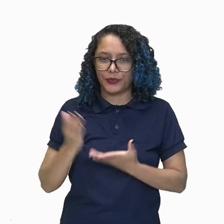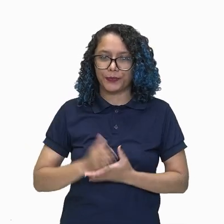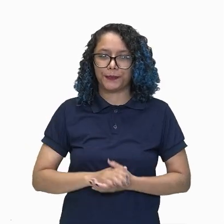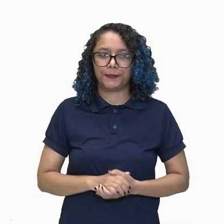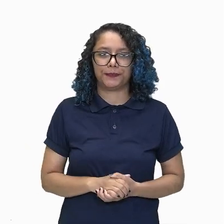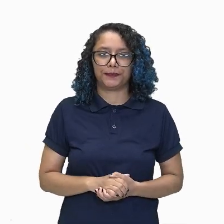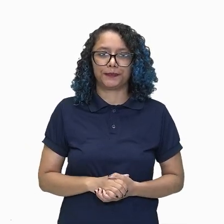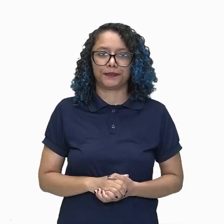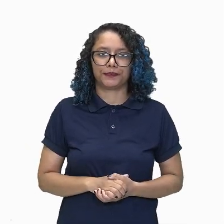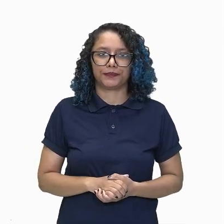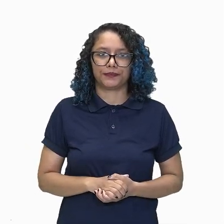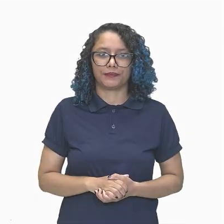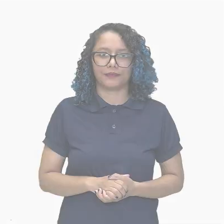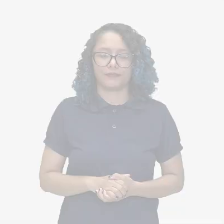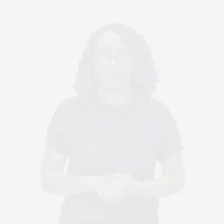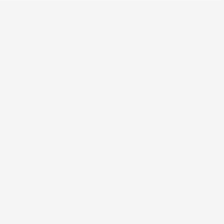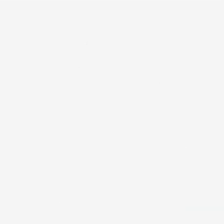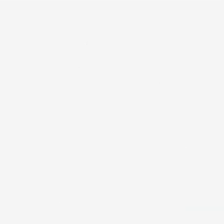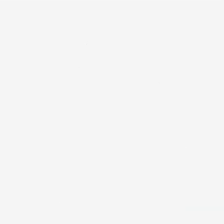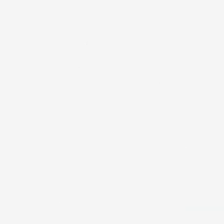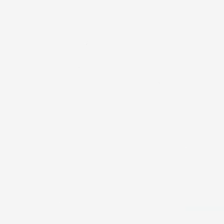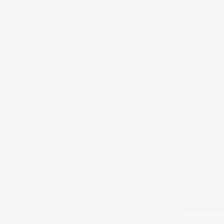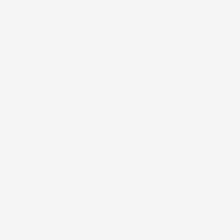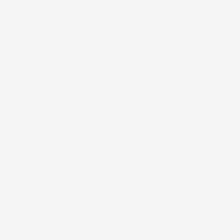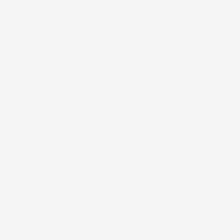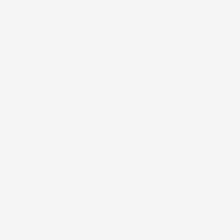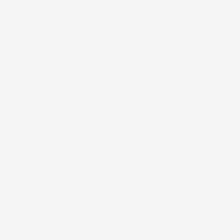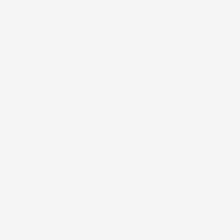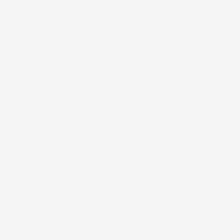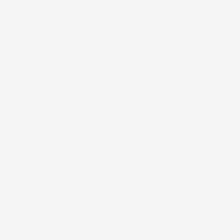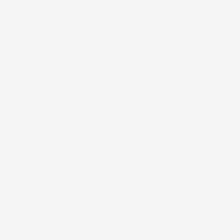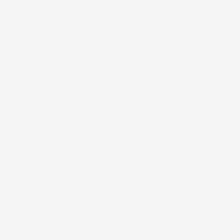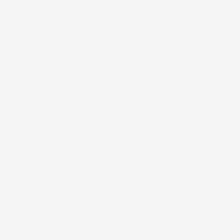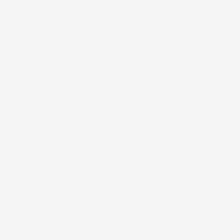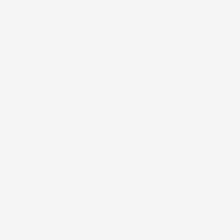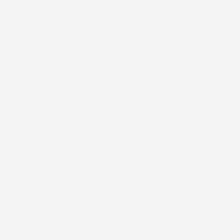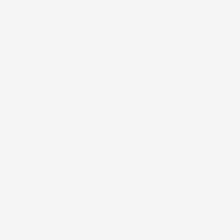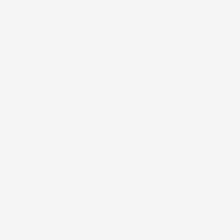de propaganda comercial. Observe aí, ó, experimente o café Bom Dia,